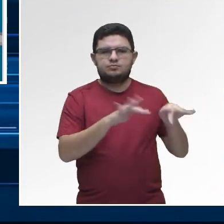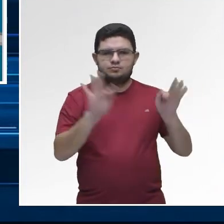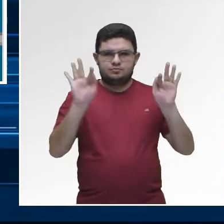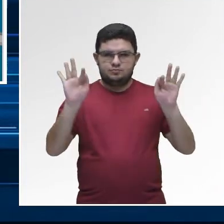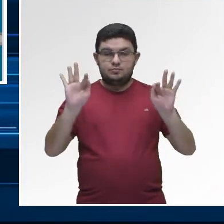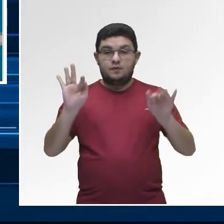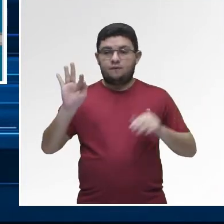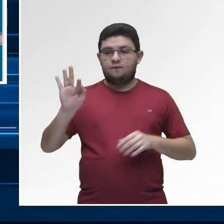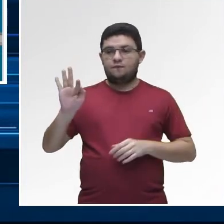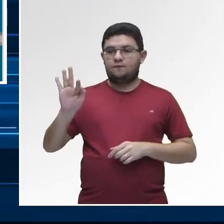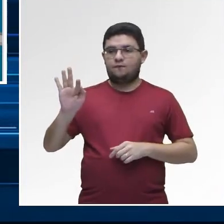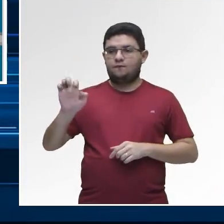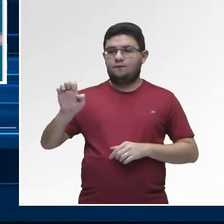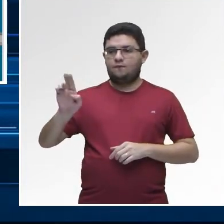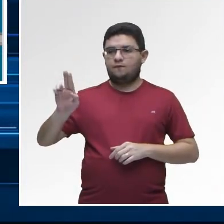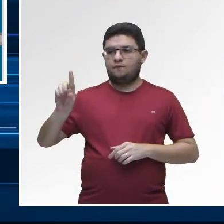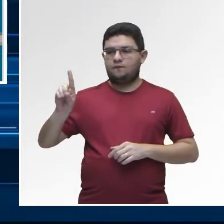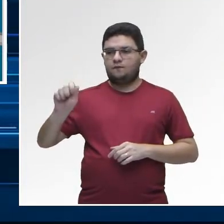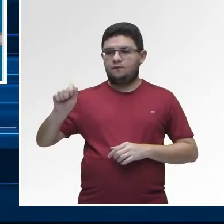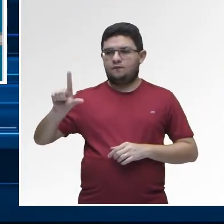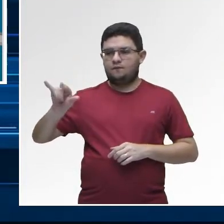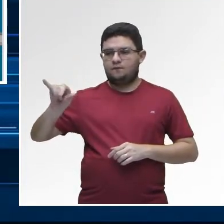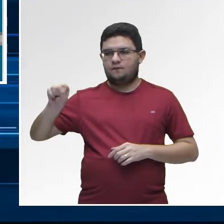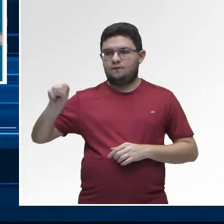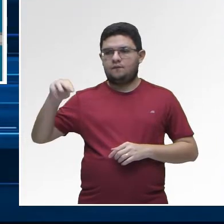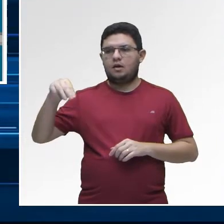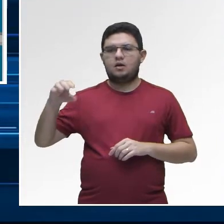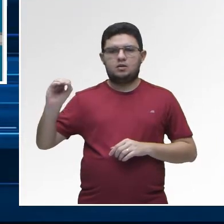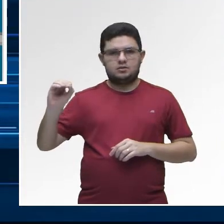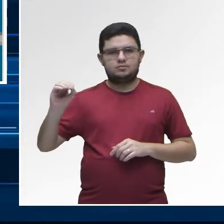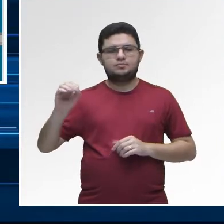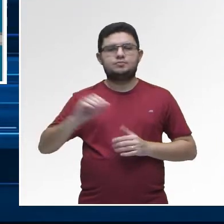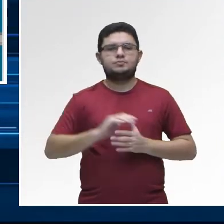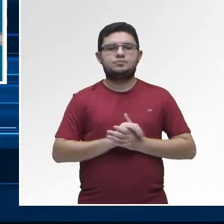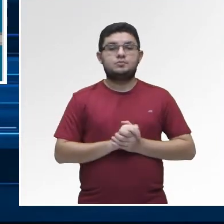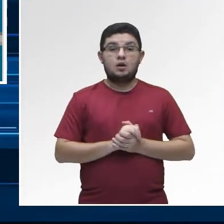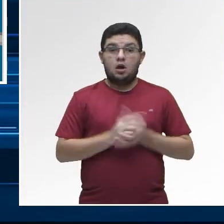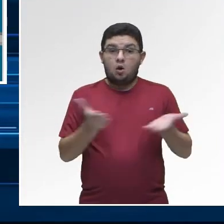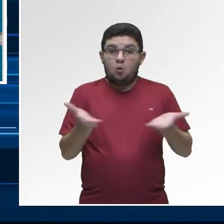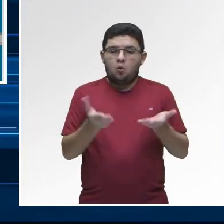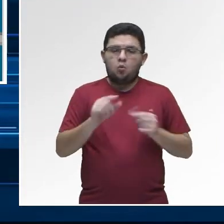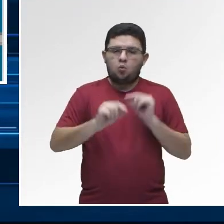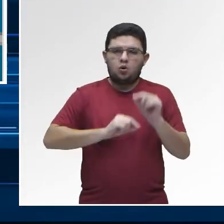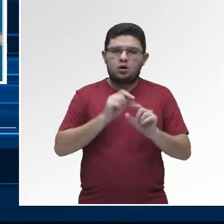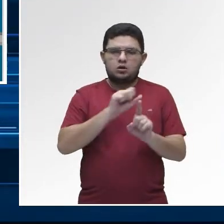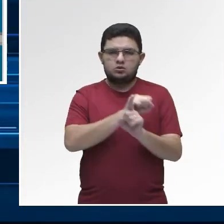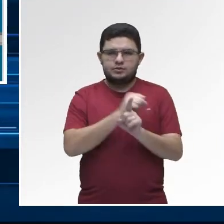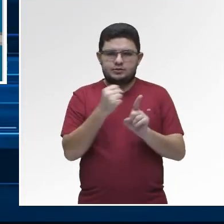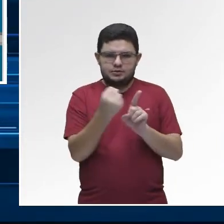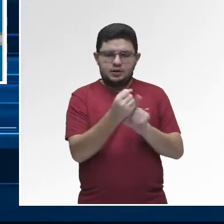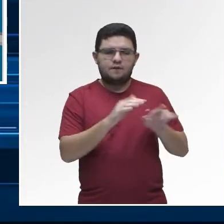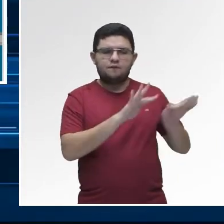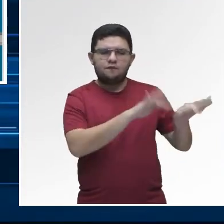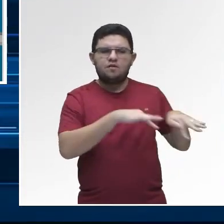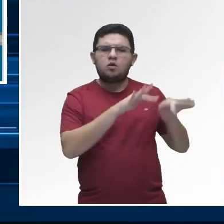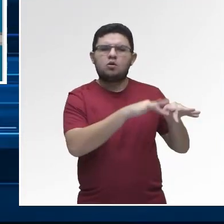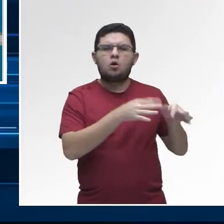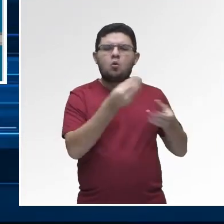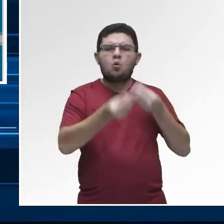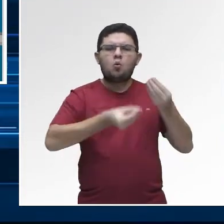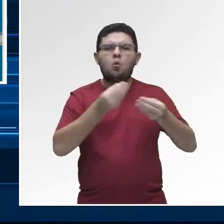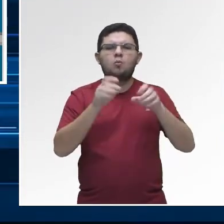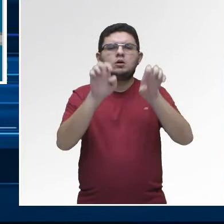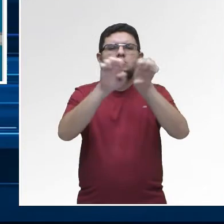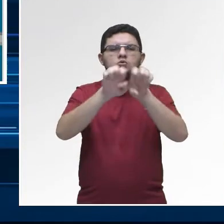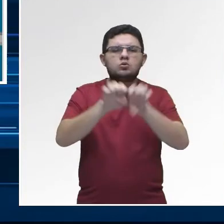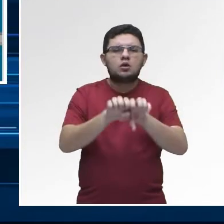aprofundar agora falando da sociedade feudal. A professora trouxe para nós aí como que está estruturado, né, os